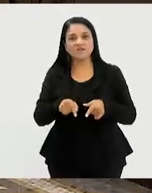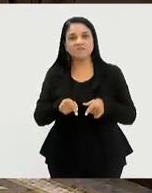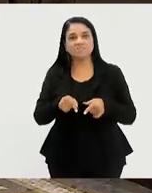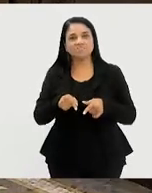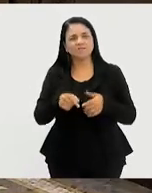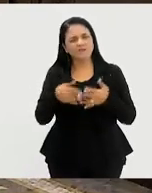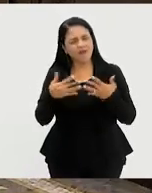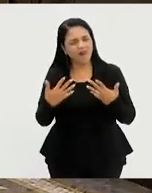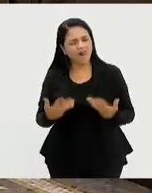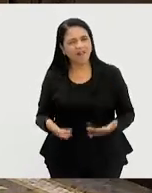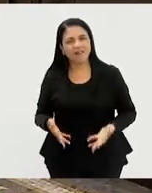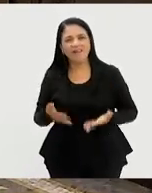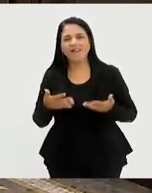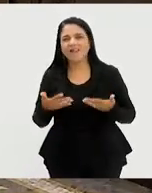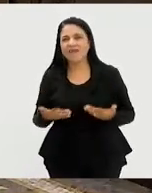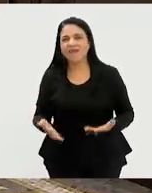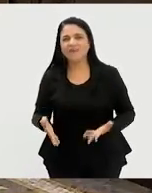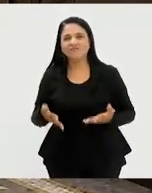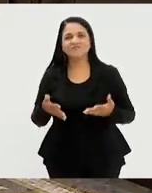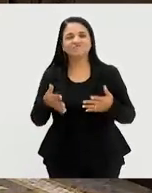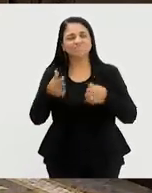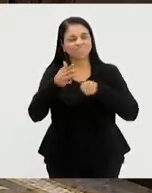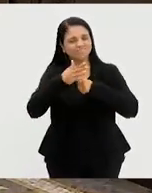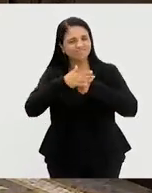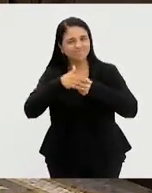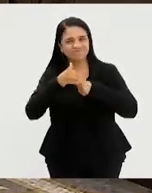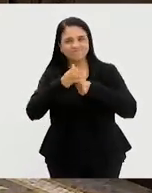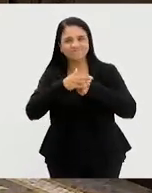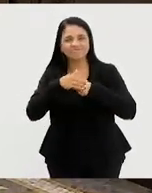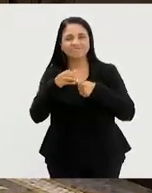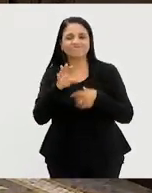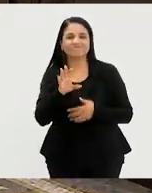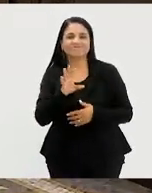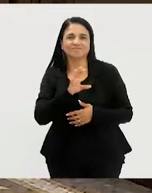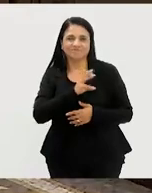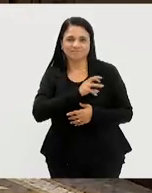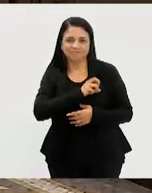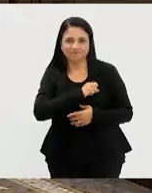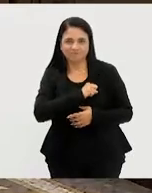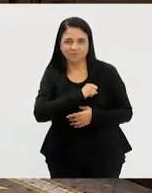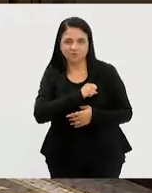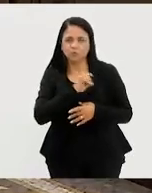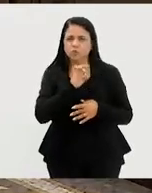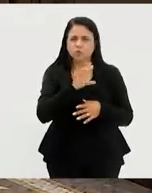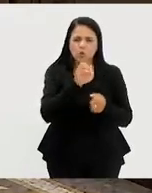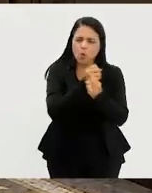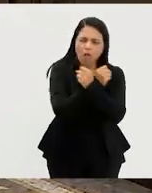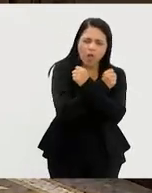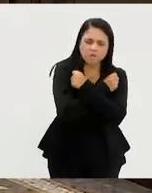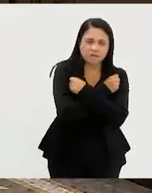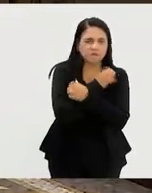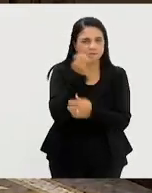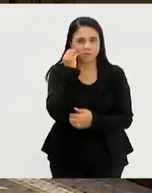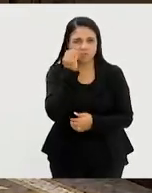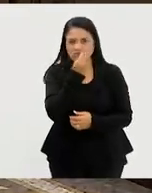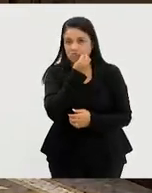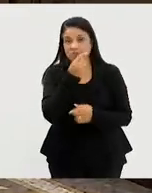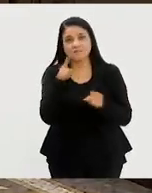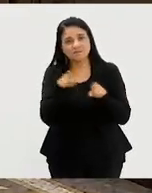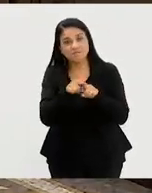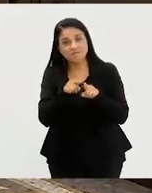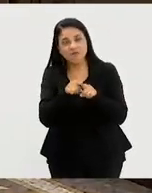leveza com mais afeto e não só o afeto do abraçar e do beijar mas se